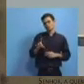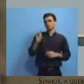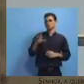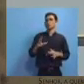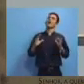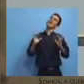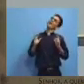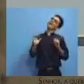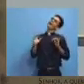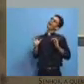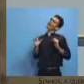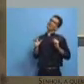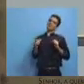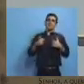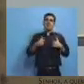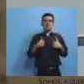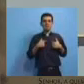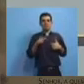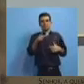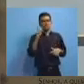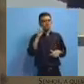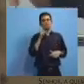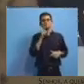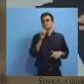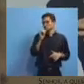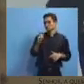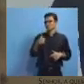de ir lá no fundo, de aprofundar.